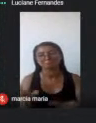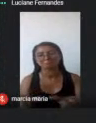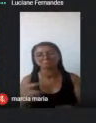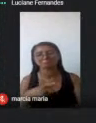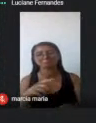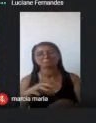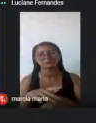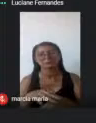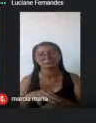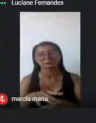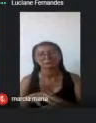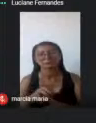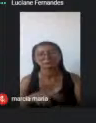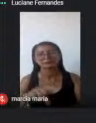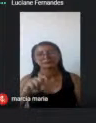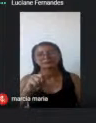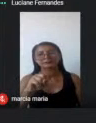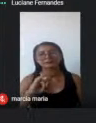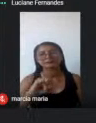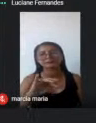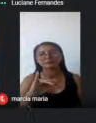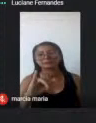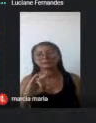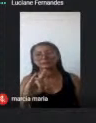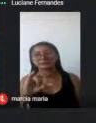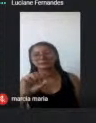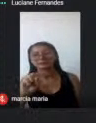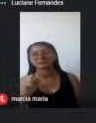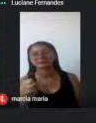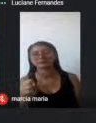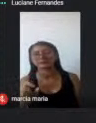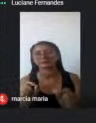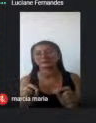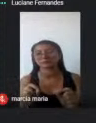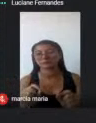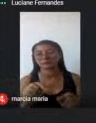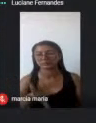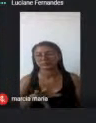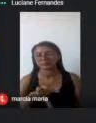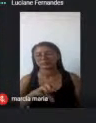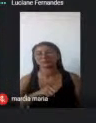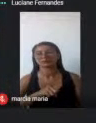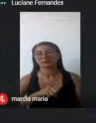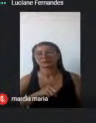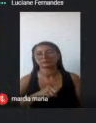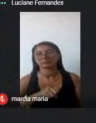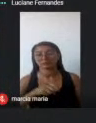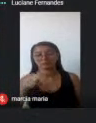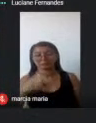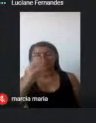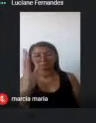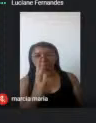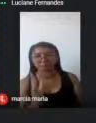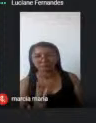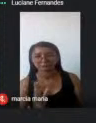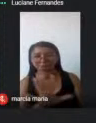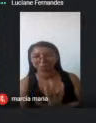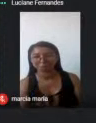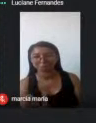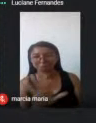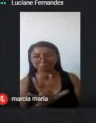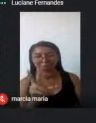se apresenta a sífilis, a série histórica da sífilis adquirida no Brasil, o que é que a gente